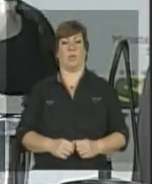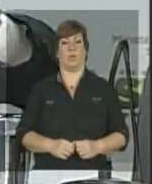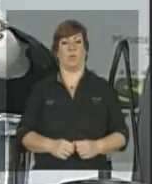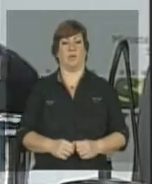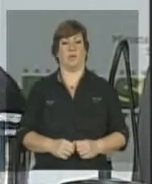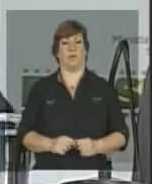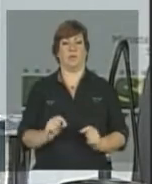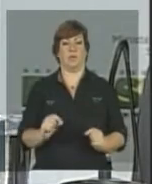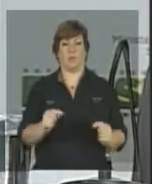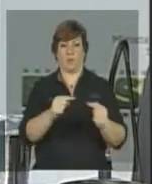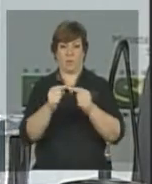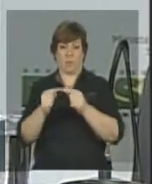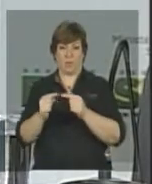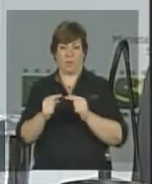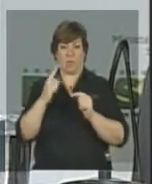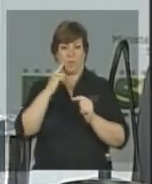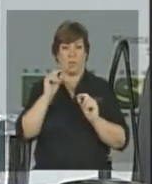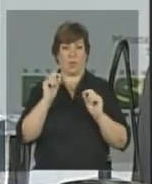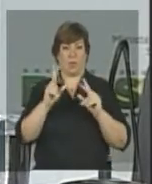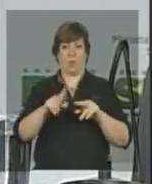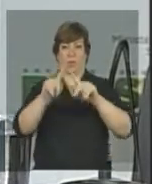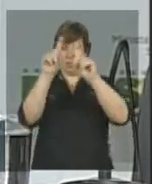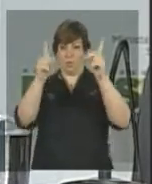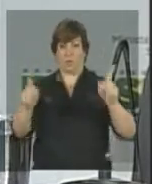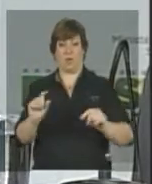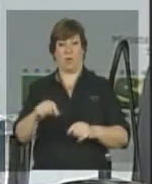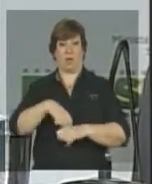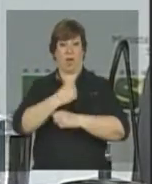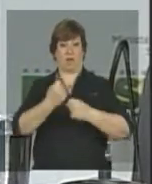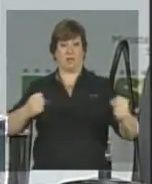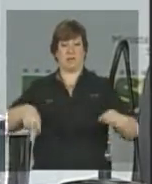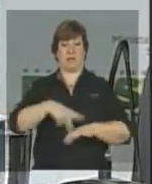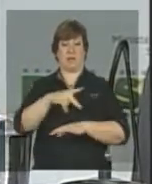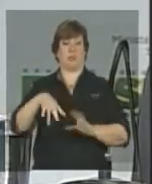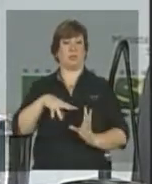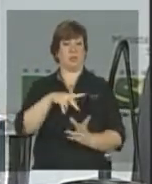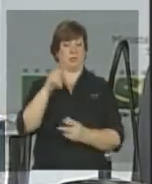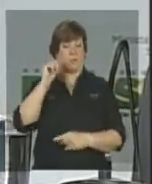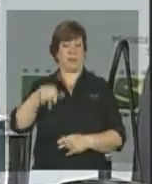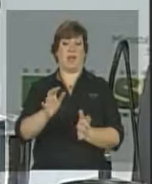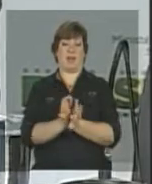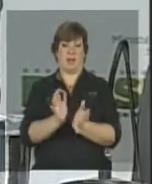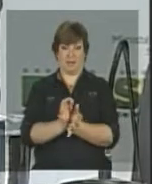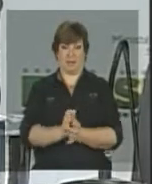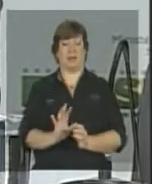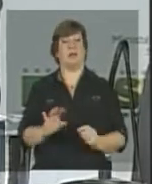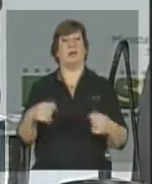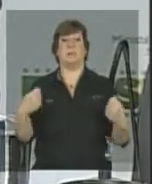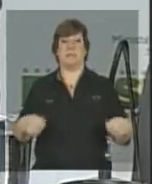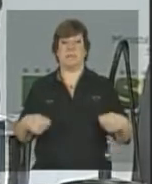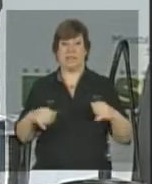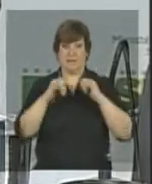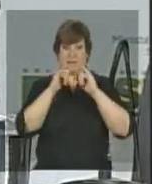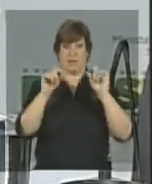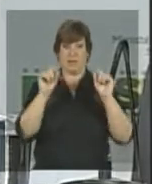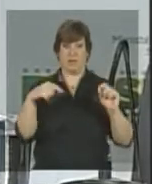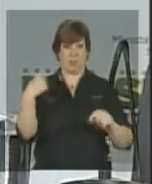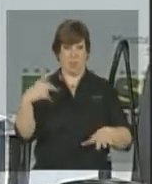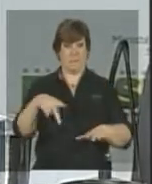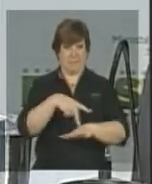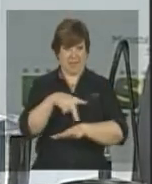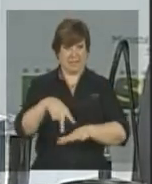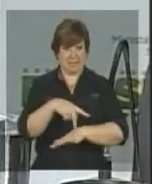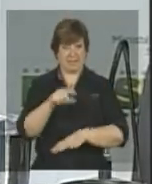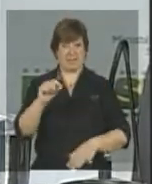considerando as devidas proporções geográficas, aos grandes países do mundo nessa área. É preciso dizer que os países que